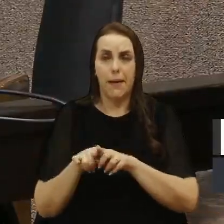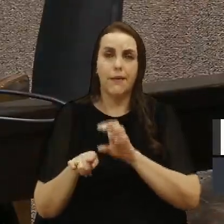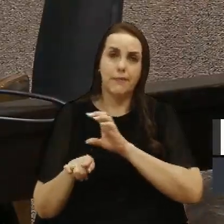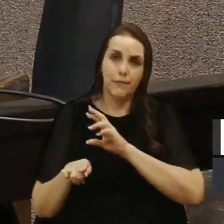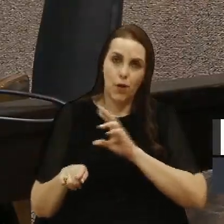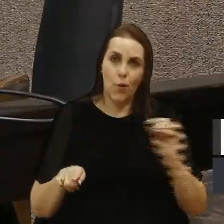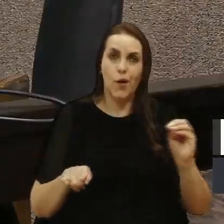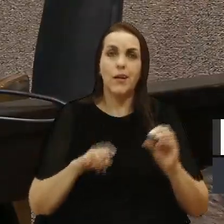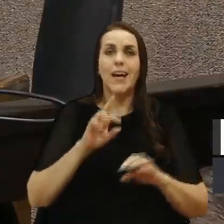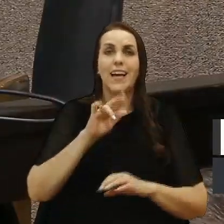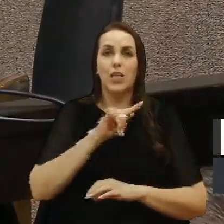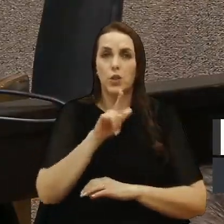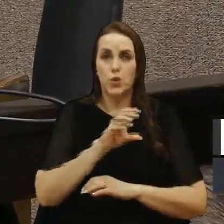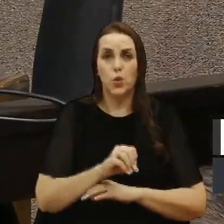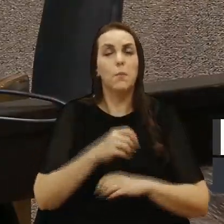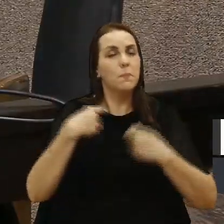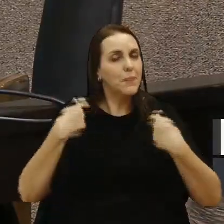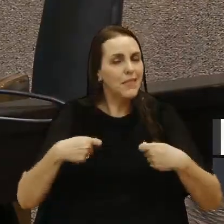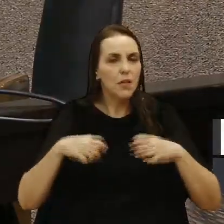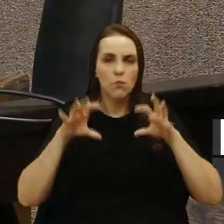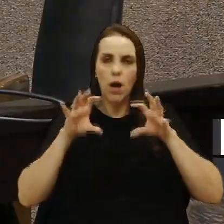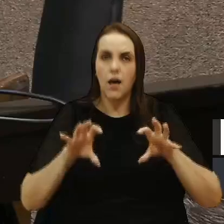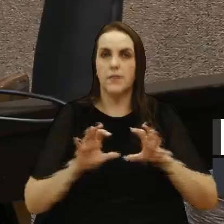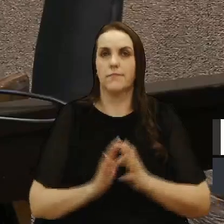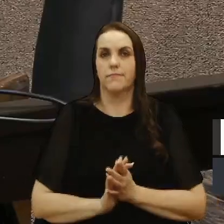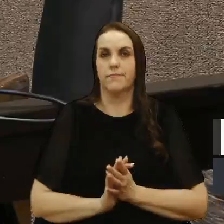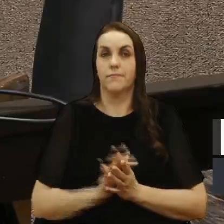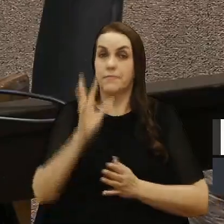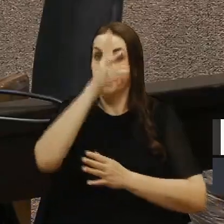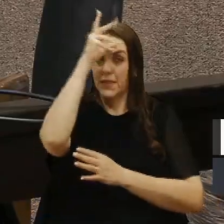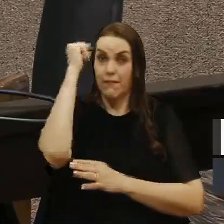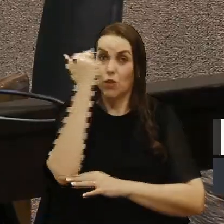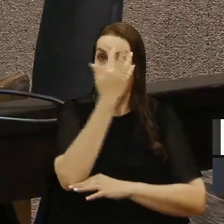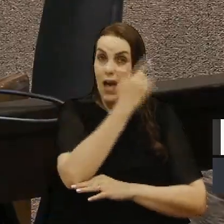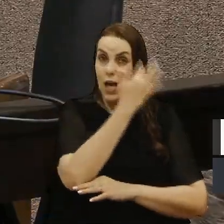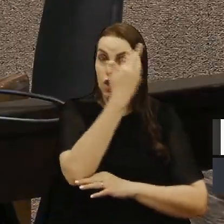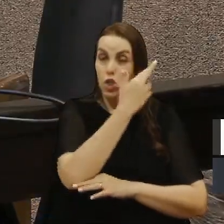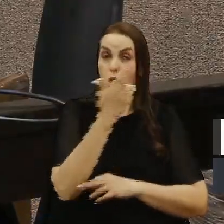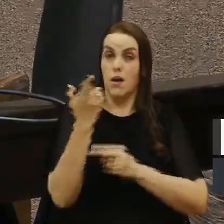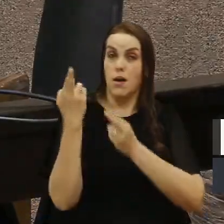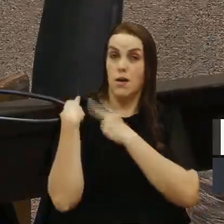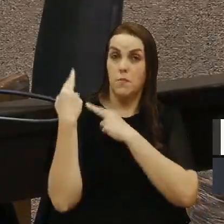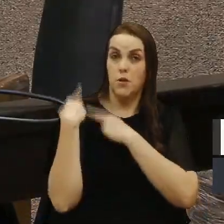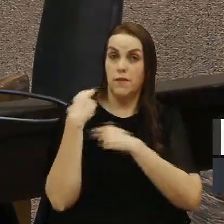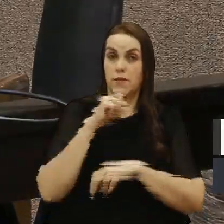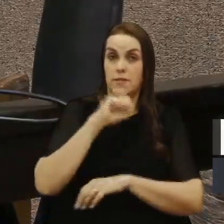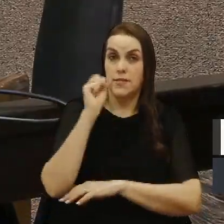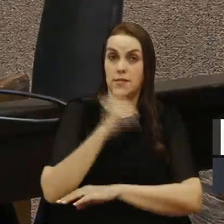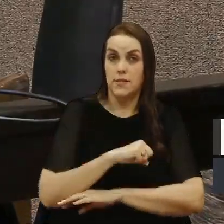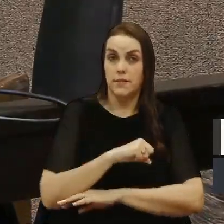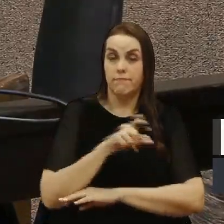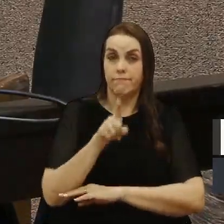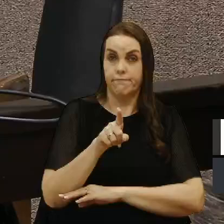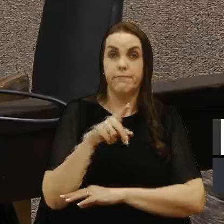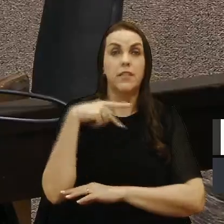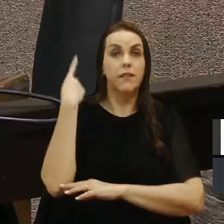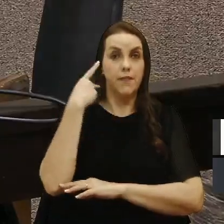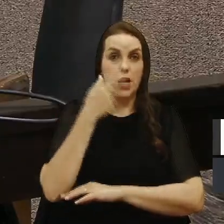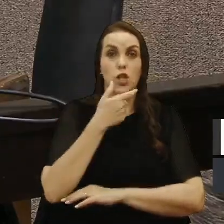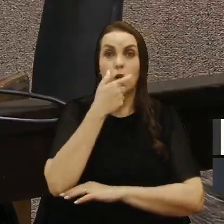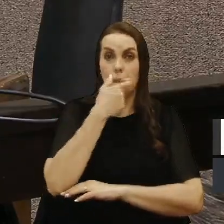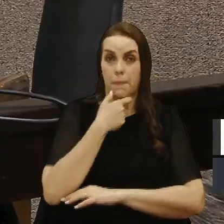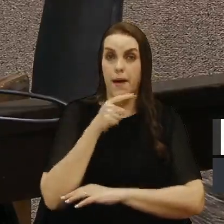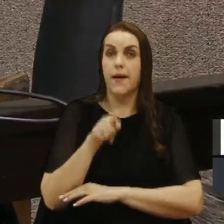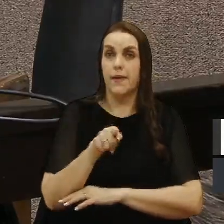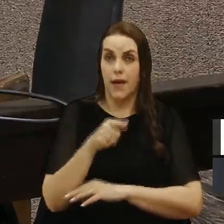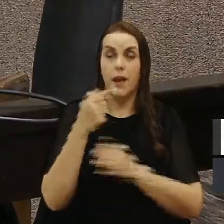Risso. Isso é o que precisamos. E o prefeito Adiló tem responsabilidade, sim. Ele tem, vereador Cristiano Becker, com